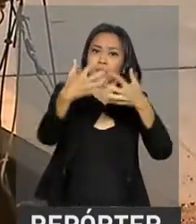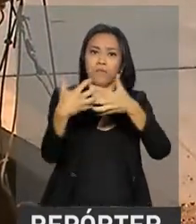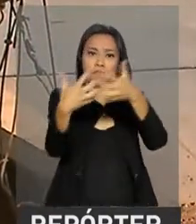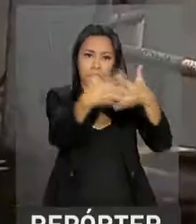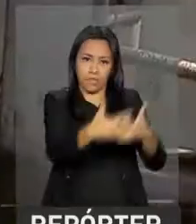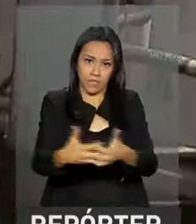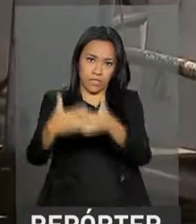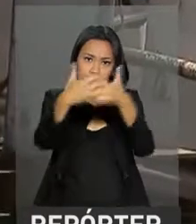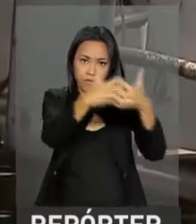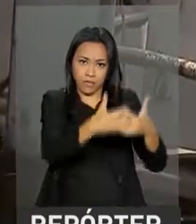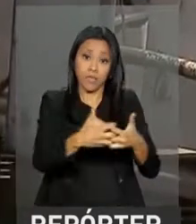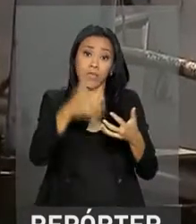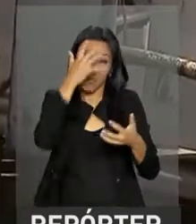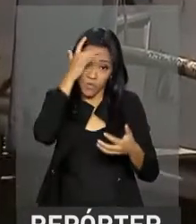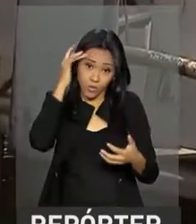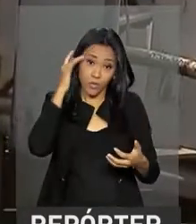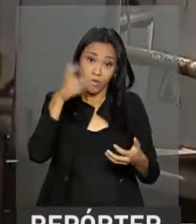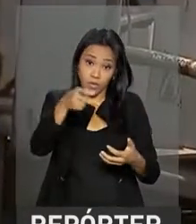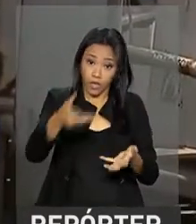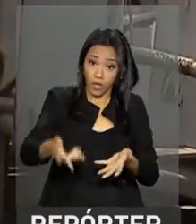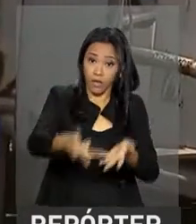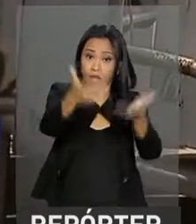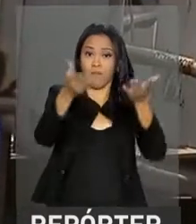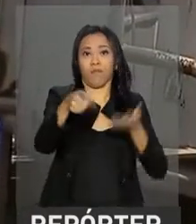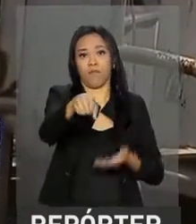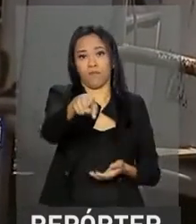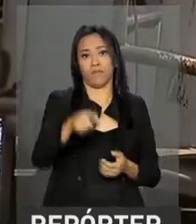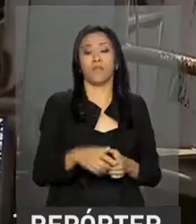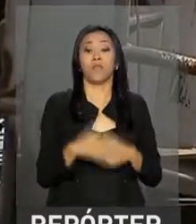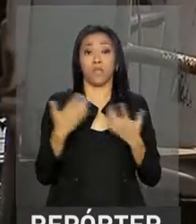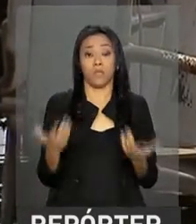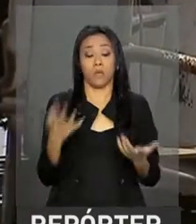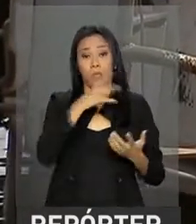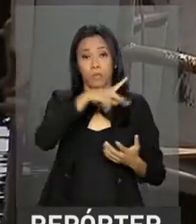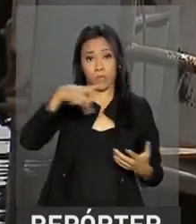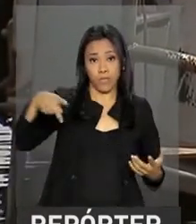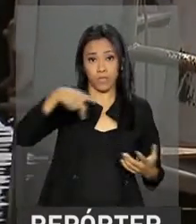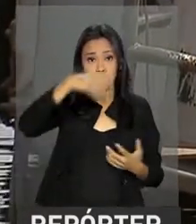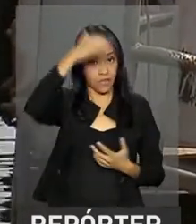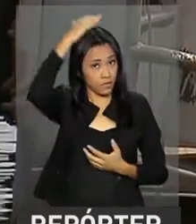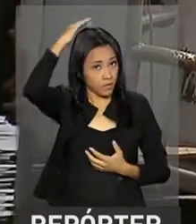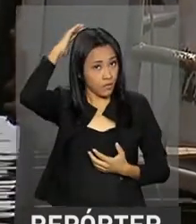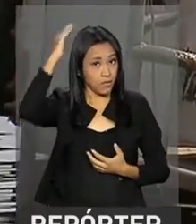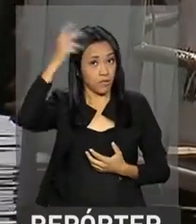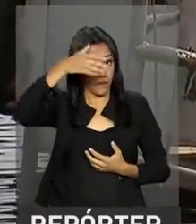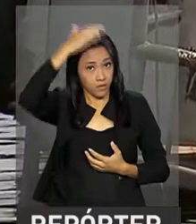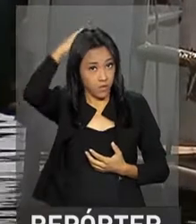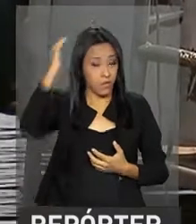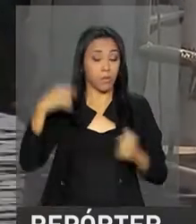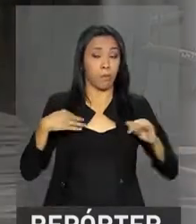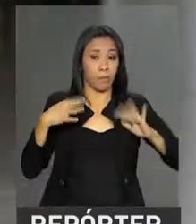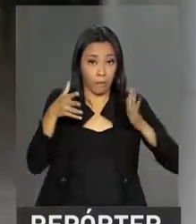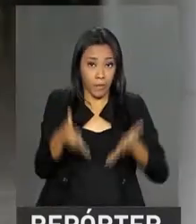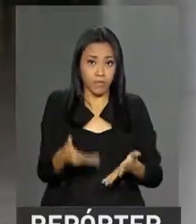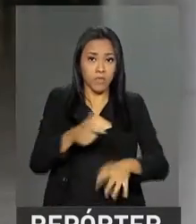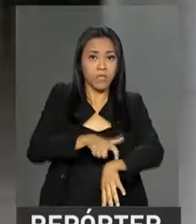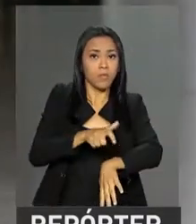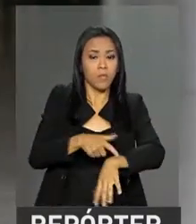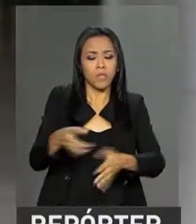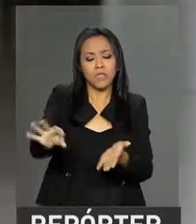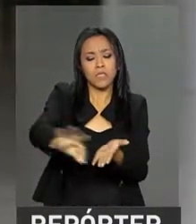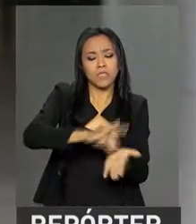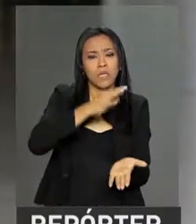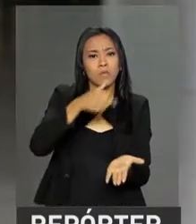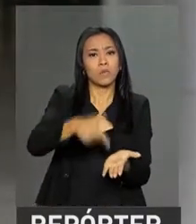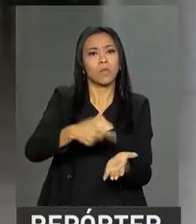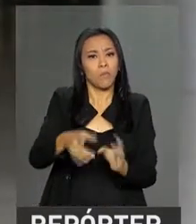e também pessoas moradores da região então o presidente michel temer está participando neste momento da cerimônia de assinatura da ordem de